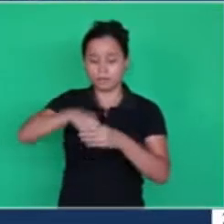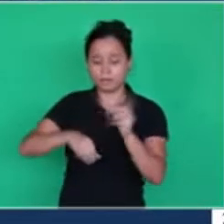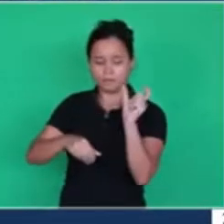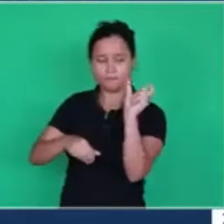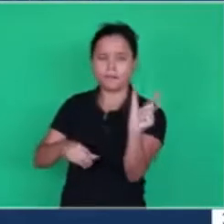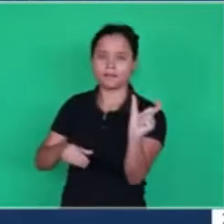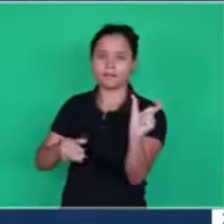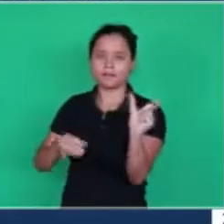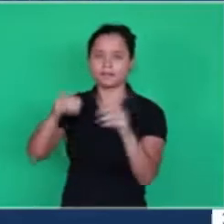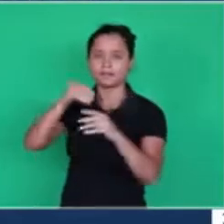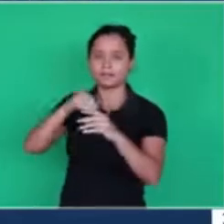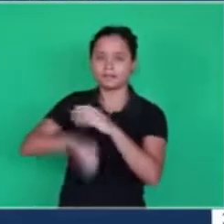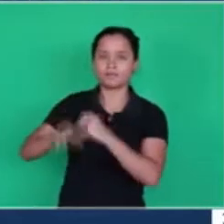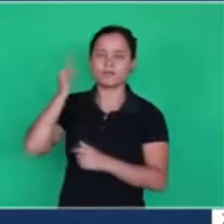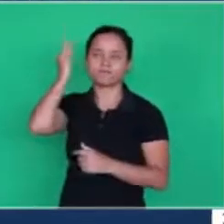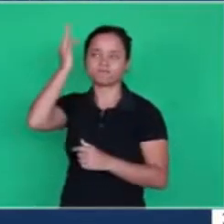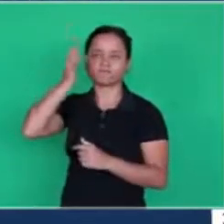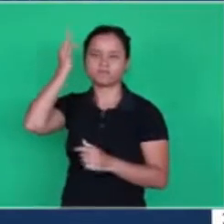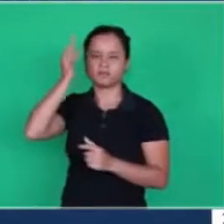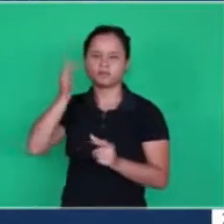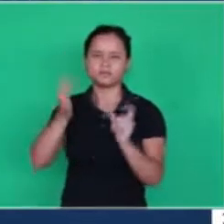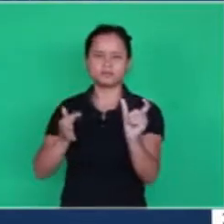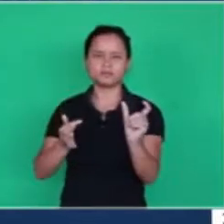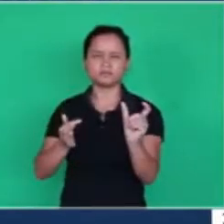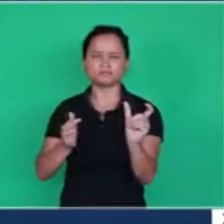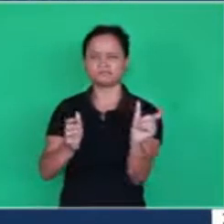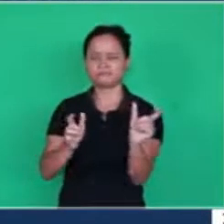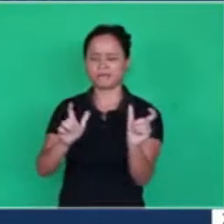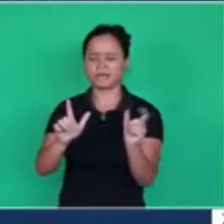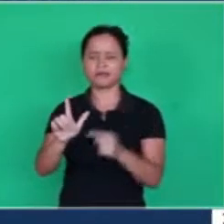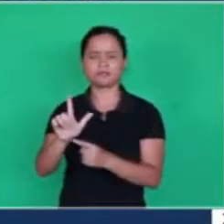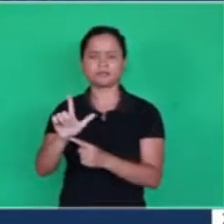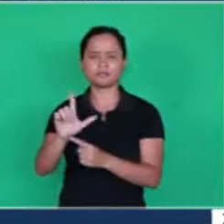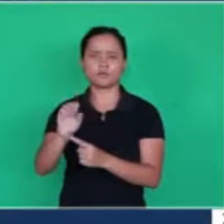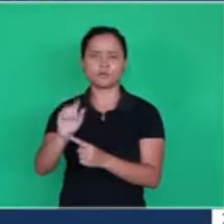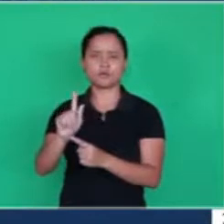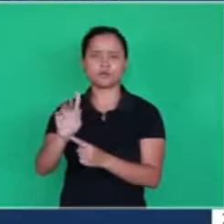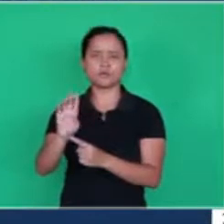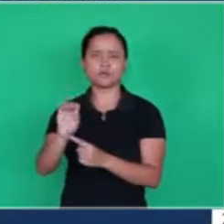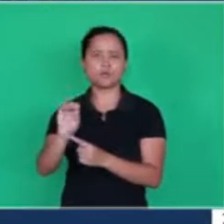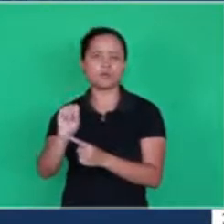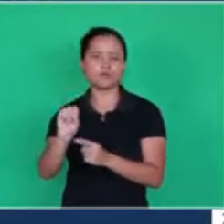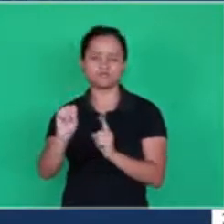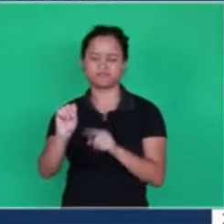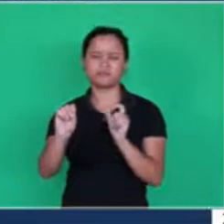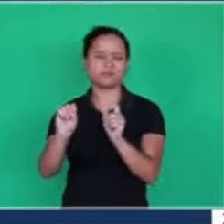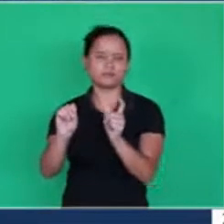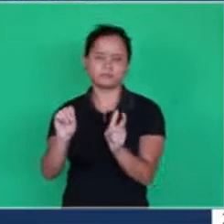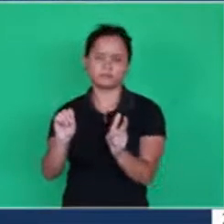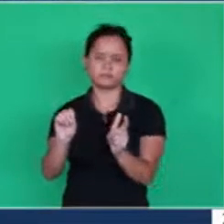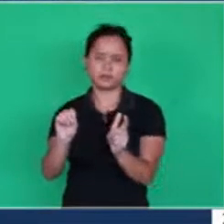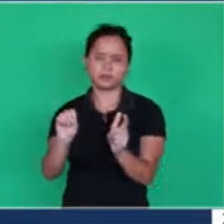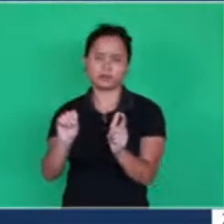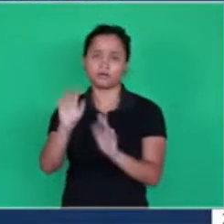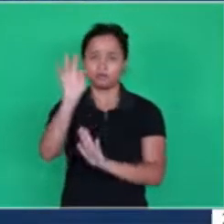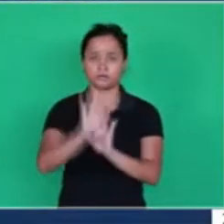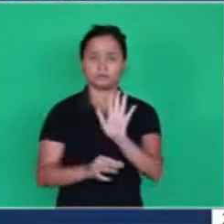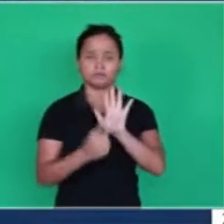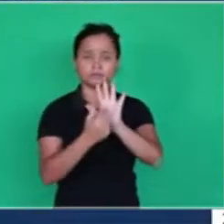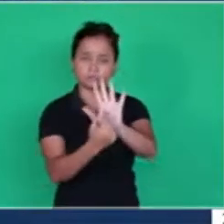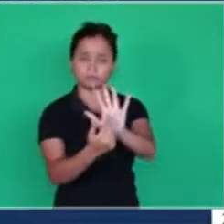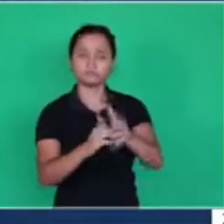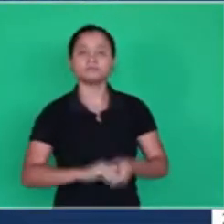confundir. É o que logos. Aqui. Vamos aqui. Diz o texto. Diz aqui. A